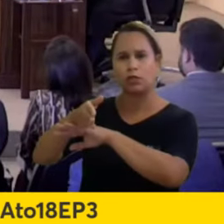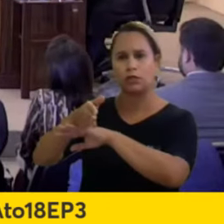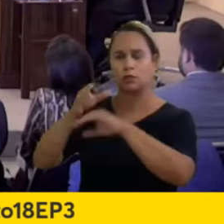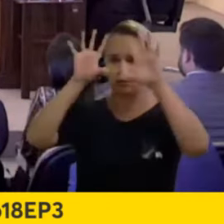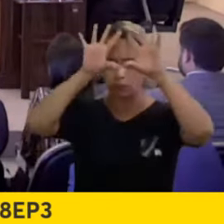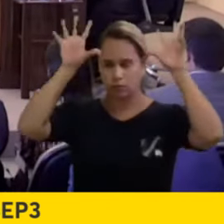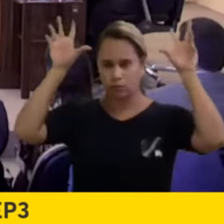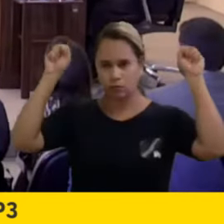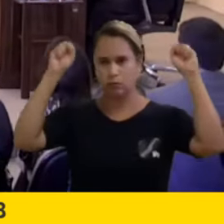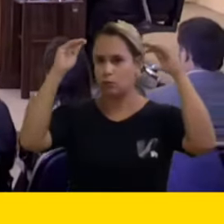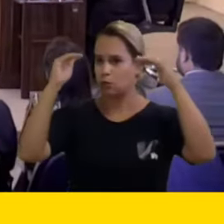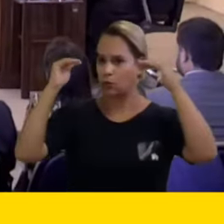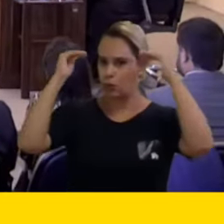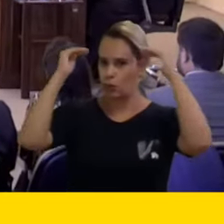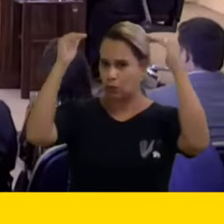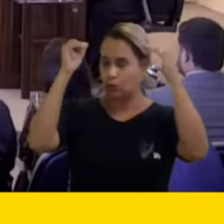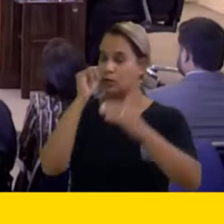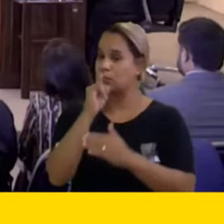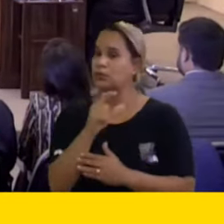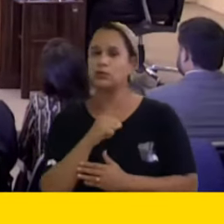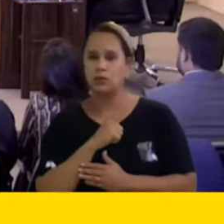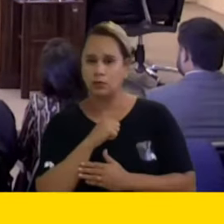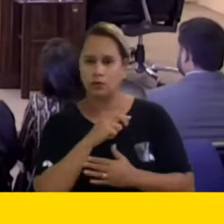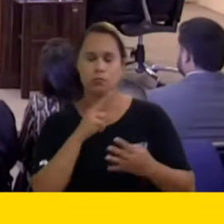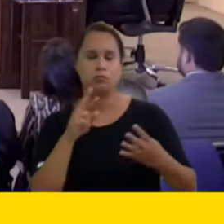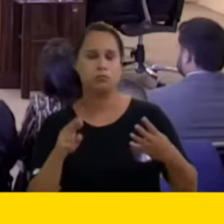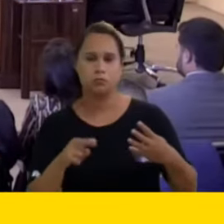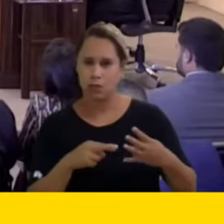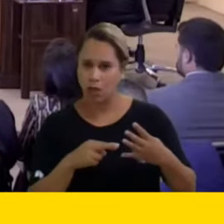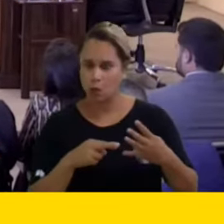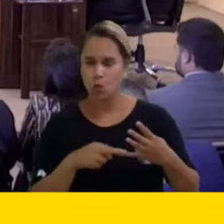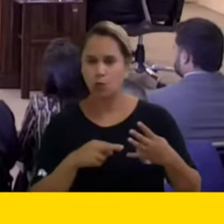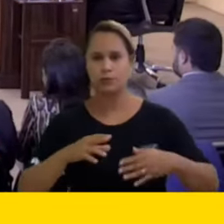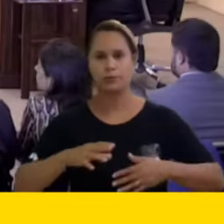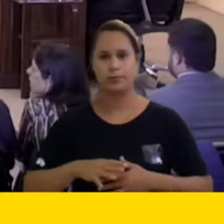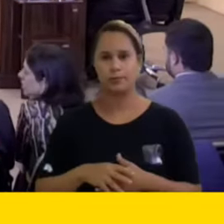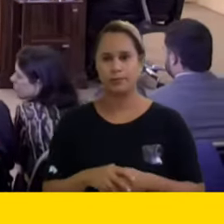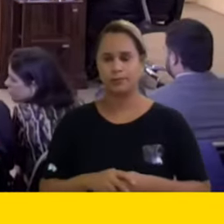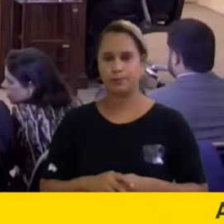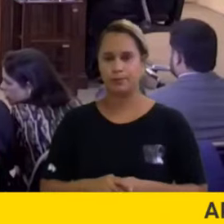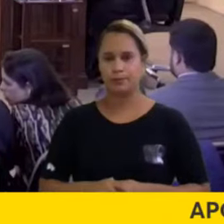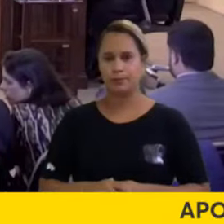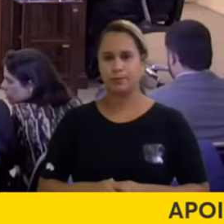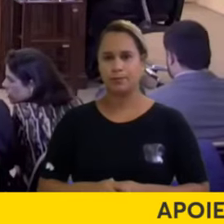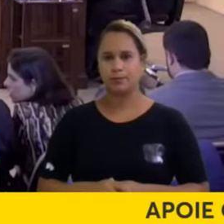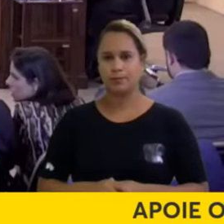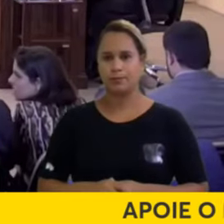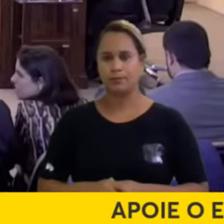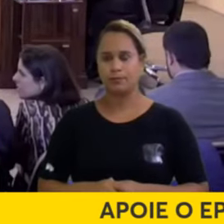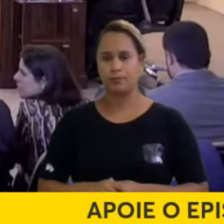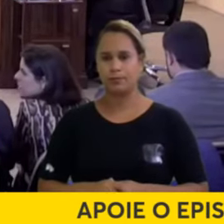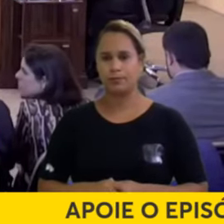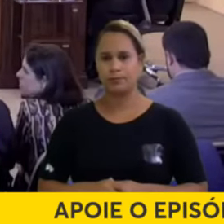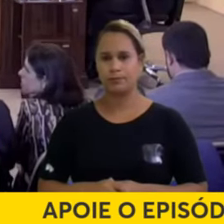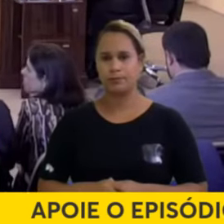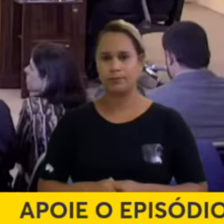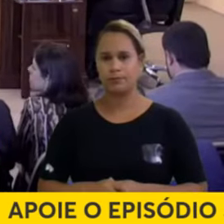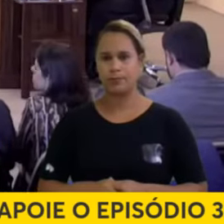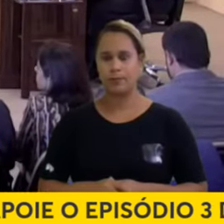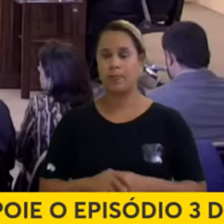recurso eh como são dois processos